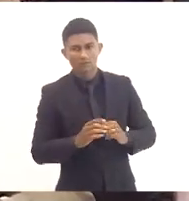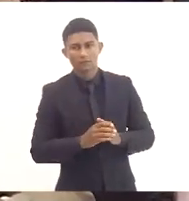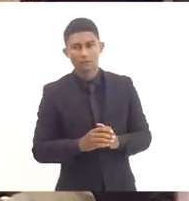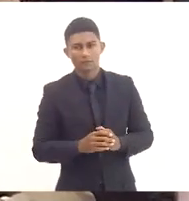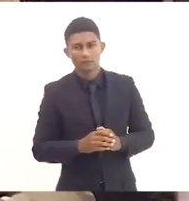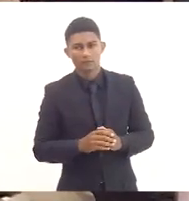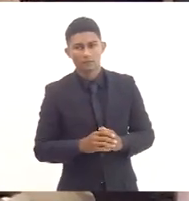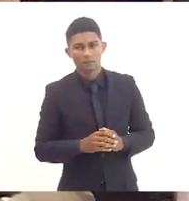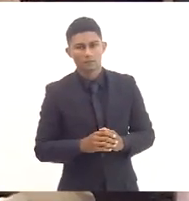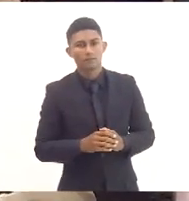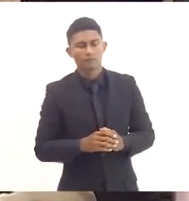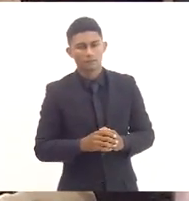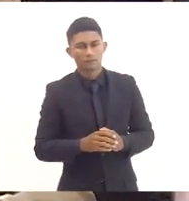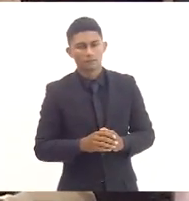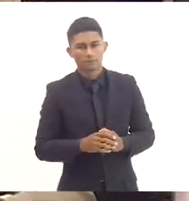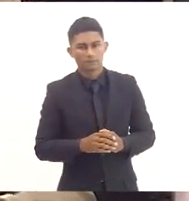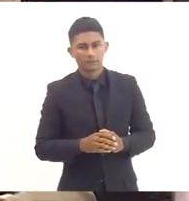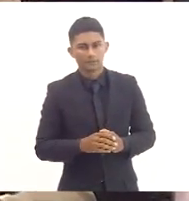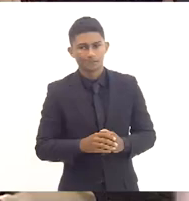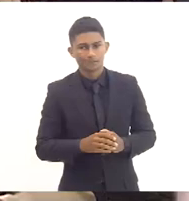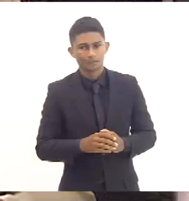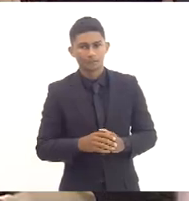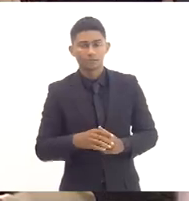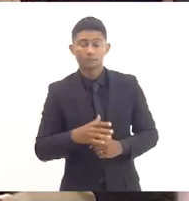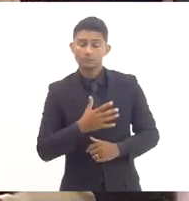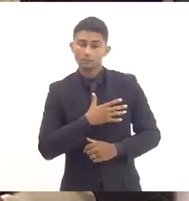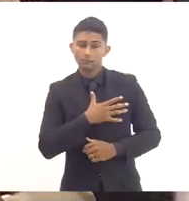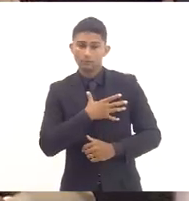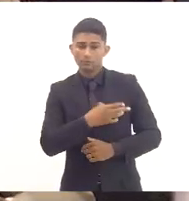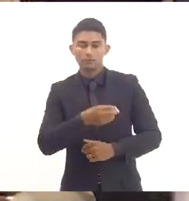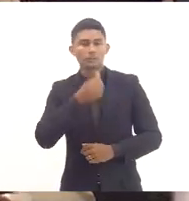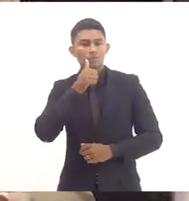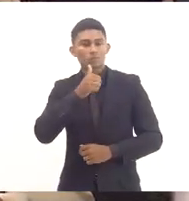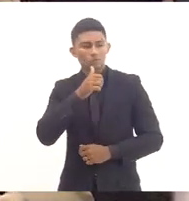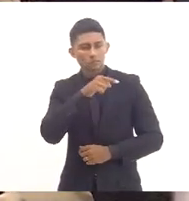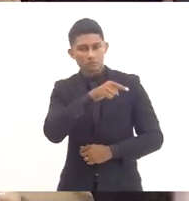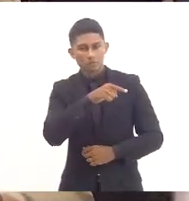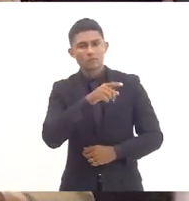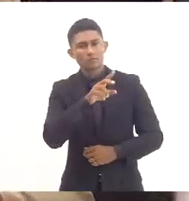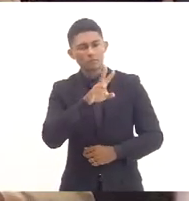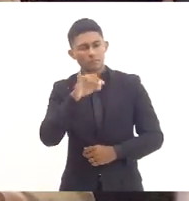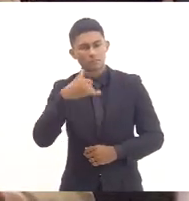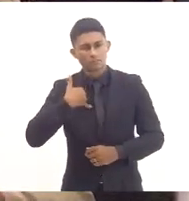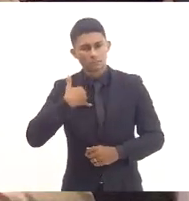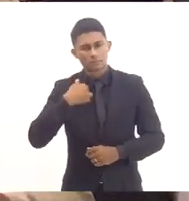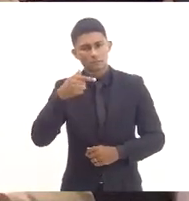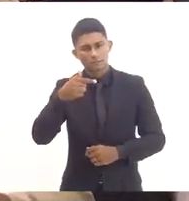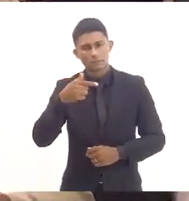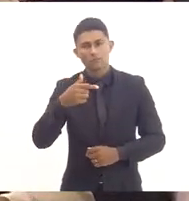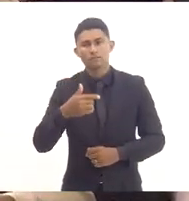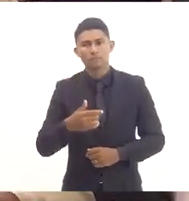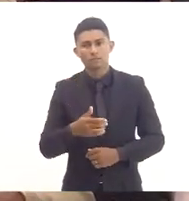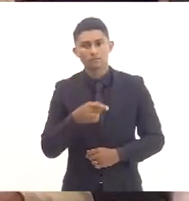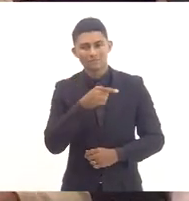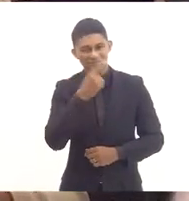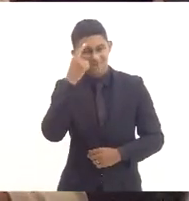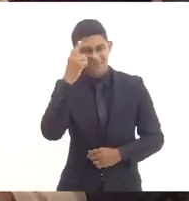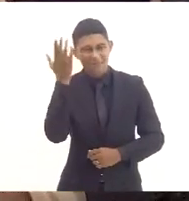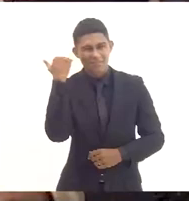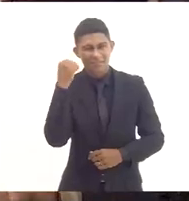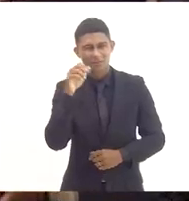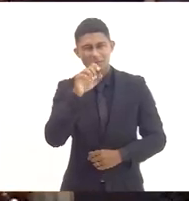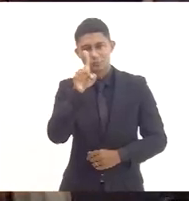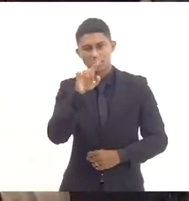Zika virus né eu tenho uma filha que vai fazer 7 anos esse ano ela nasceu no boom do Zika